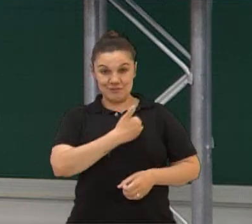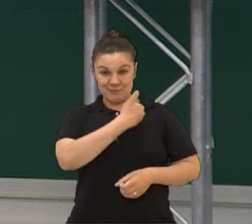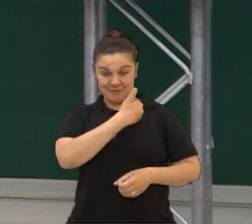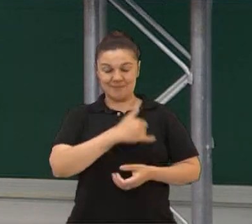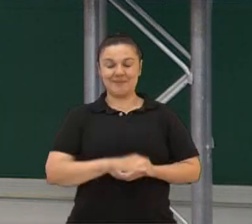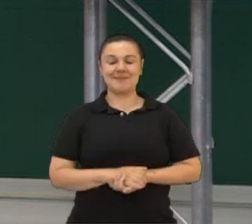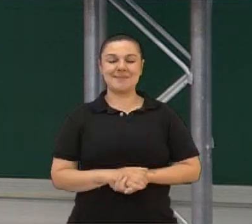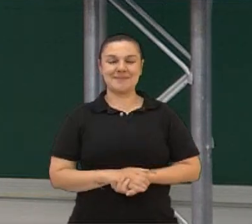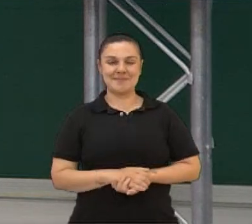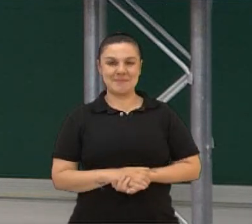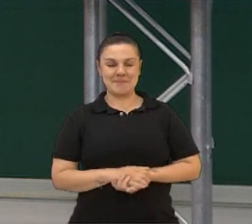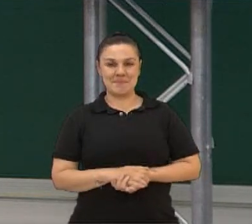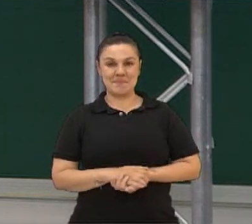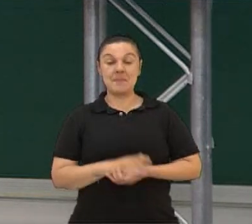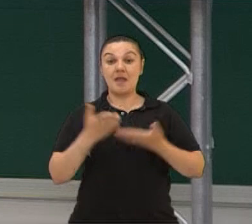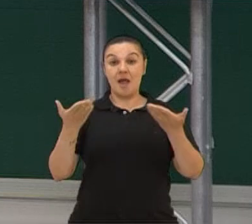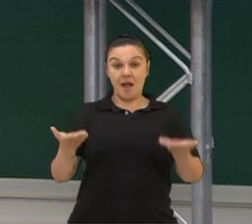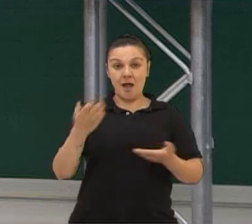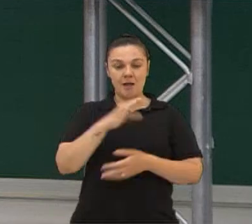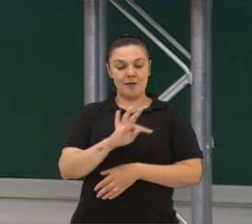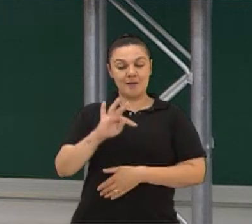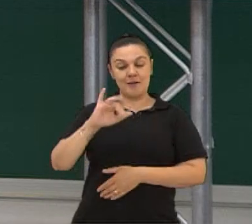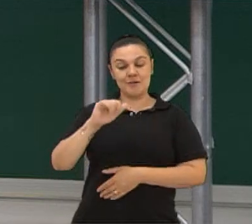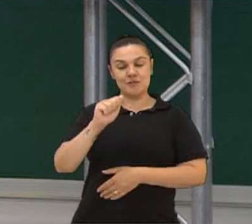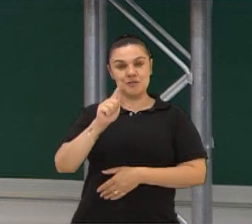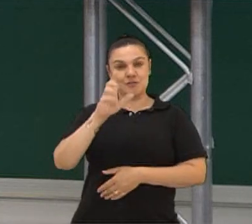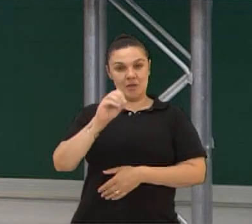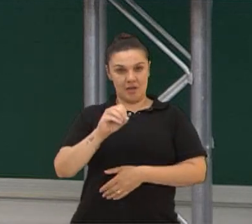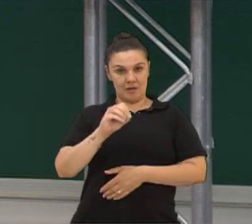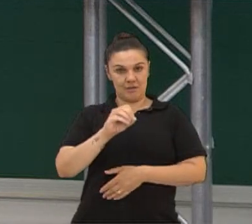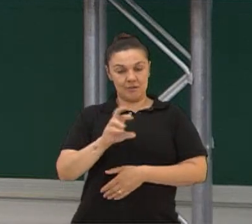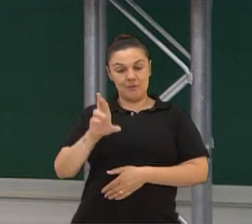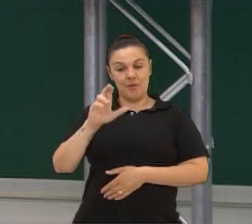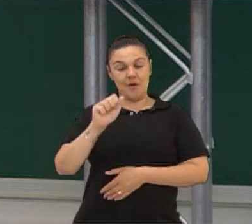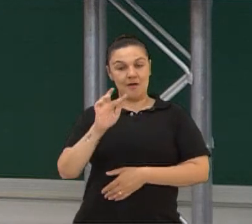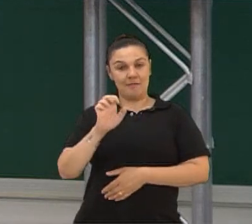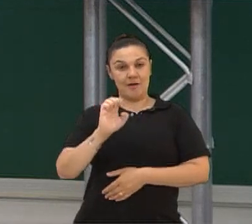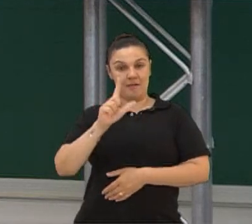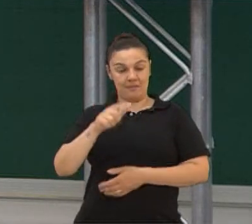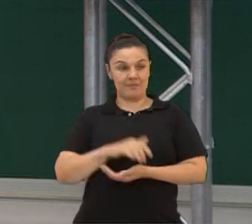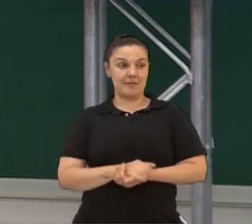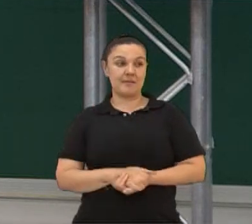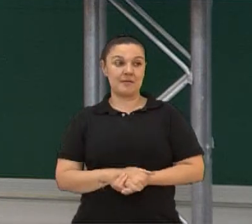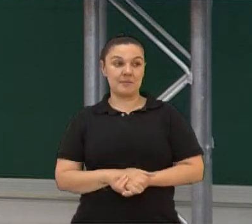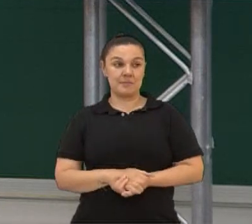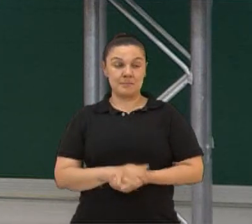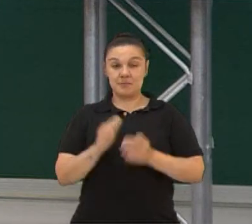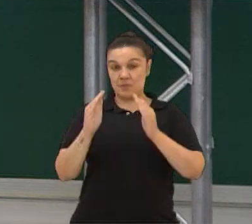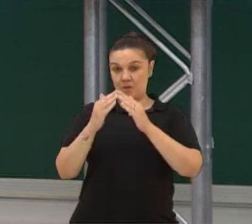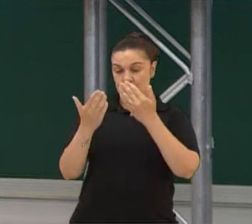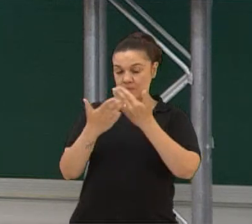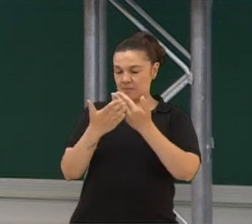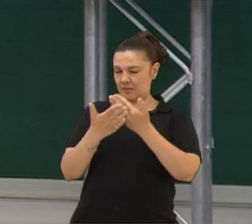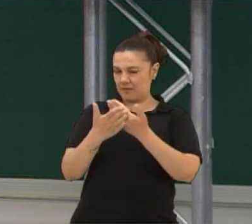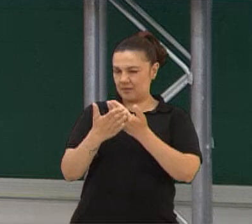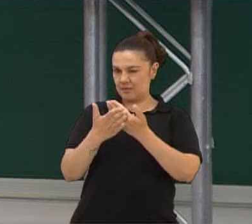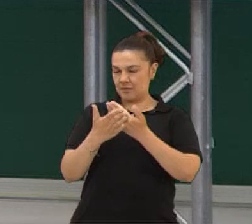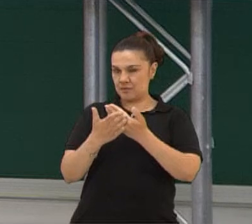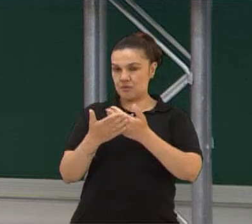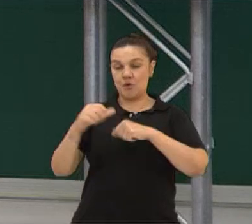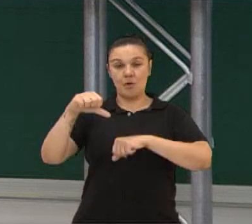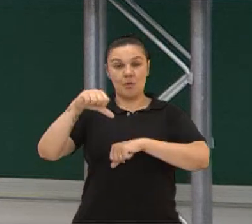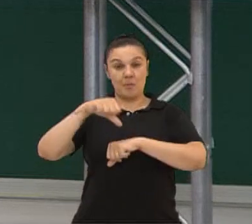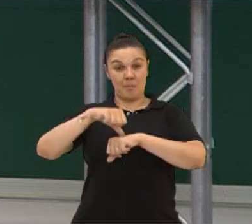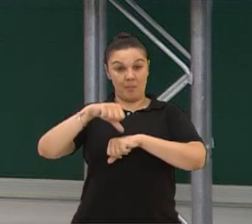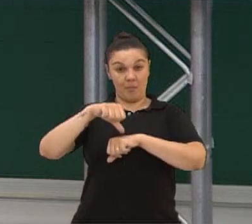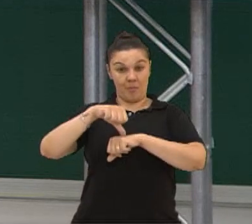de Jesuítas. O Tiago Rafael, de Macedo dos Santos, do Colégio Estadual Unidade Polo